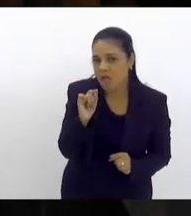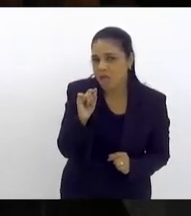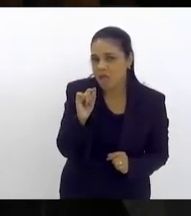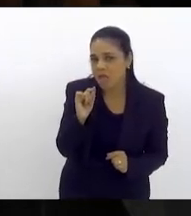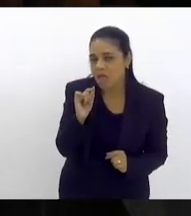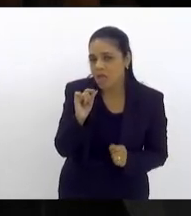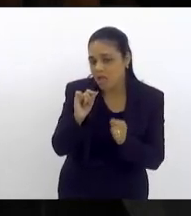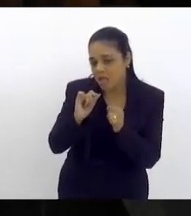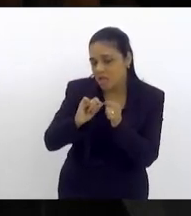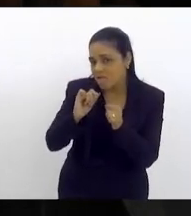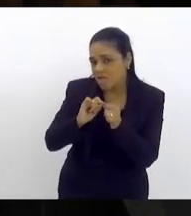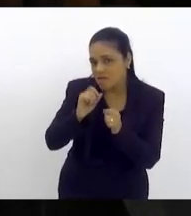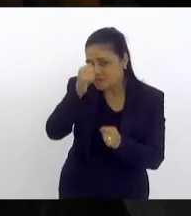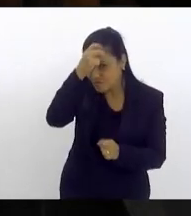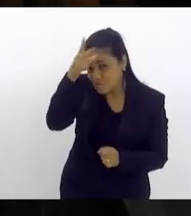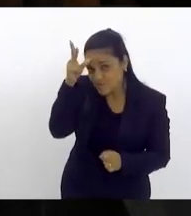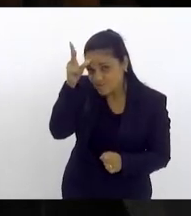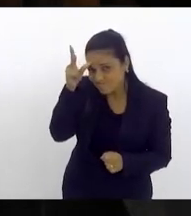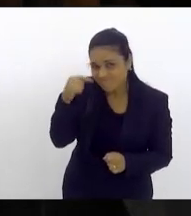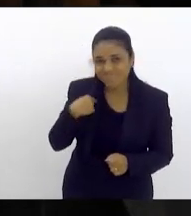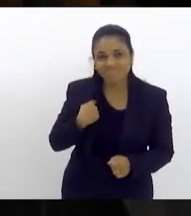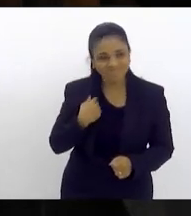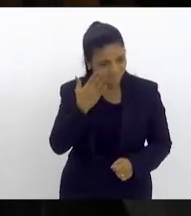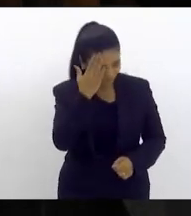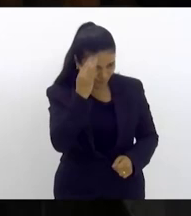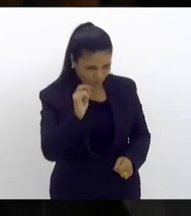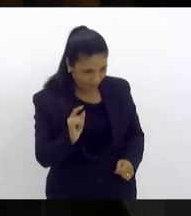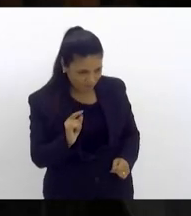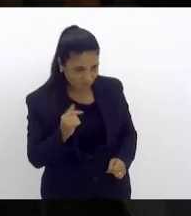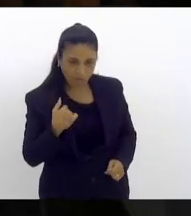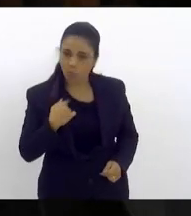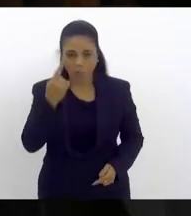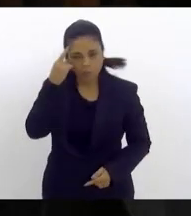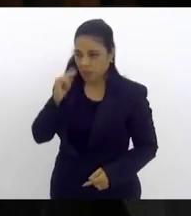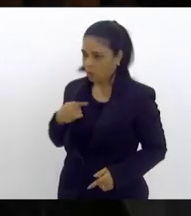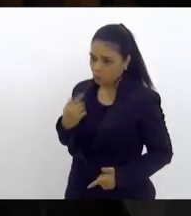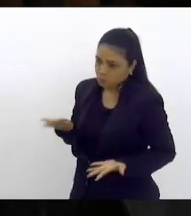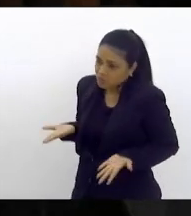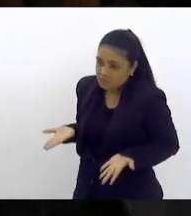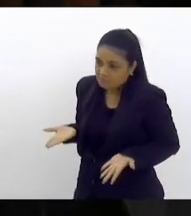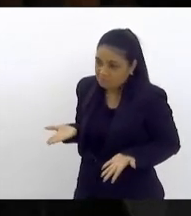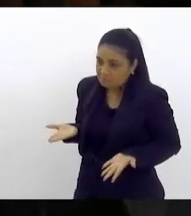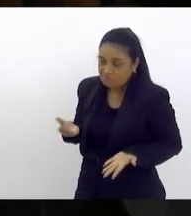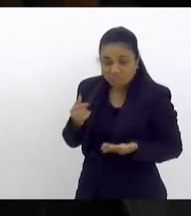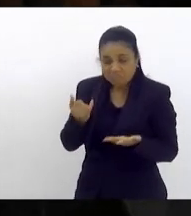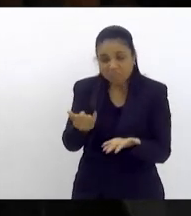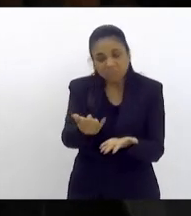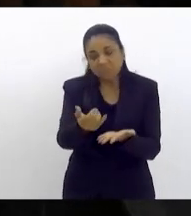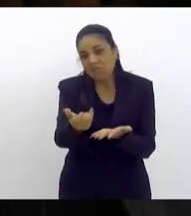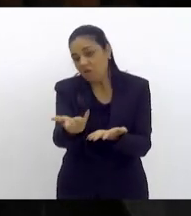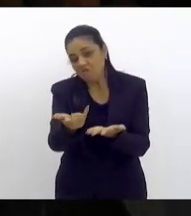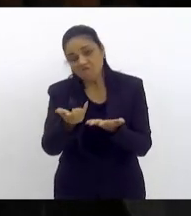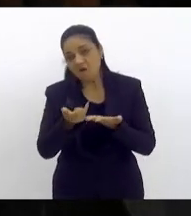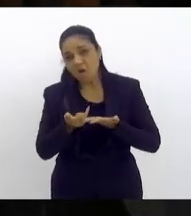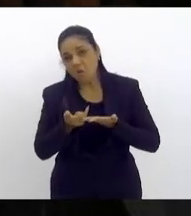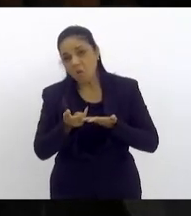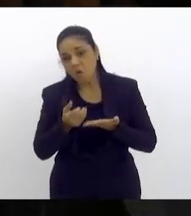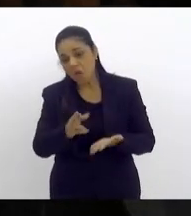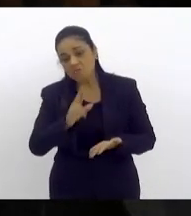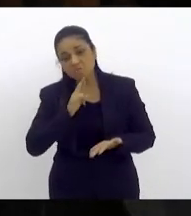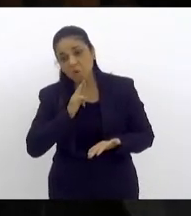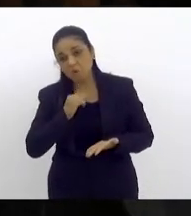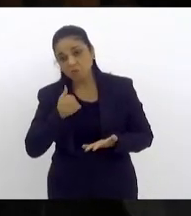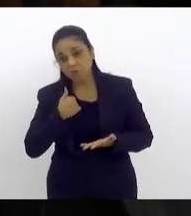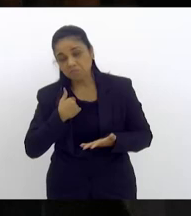não sabe né eu também não porque até hoje ele não se dignou a vir dizer para o